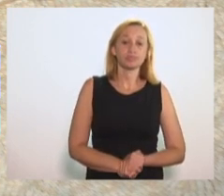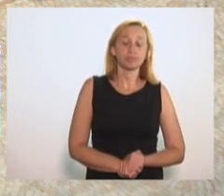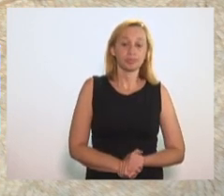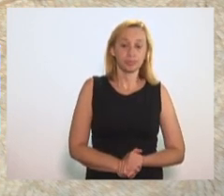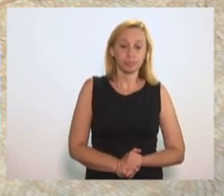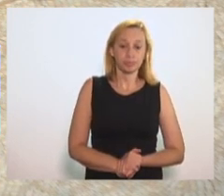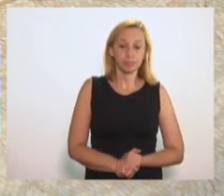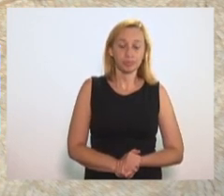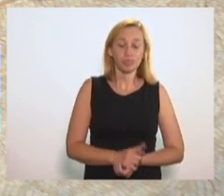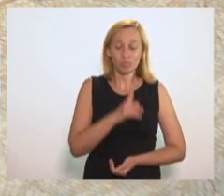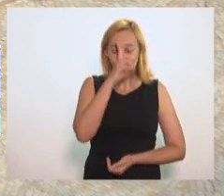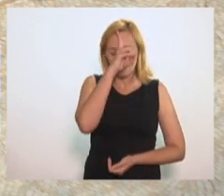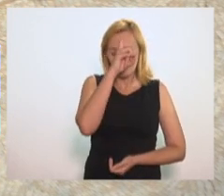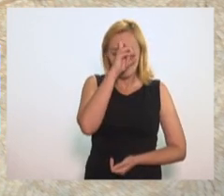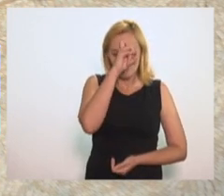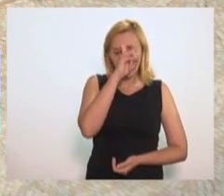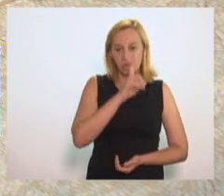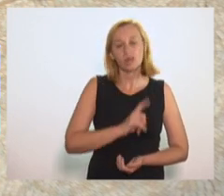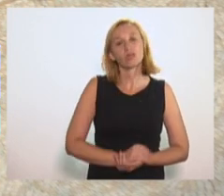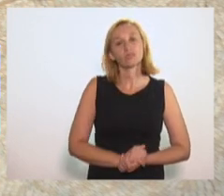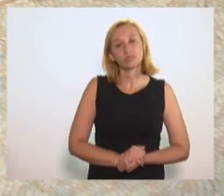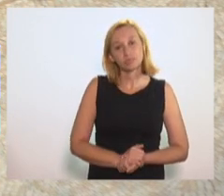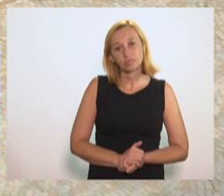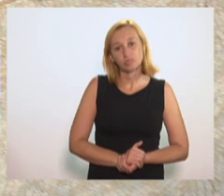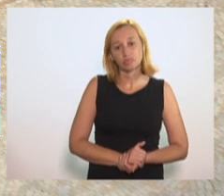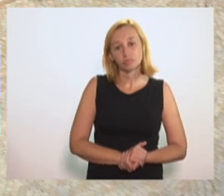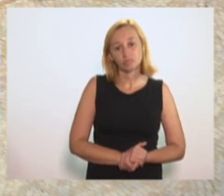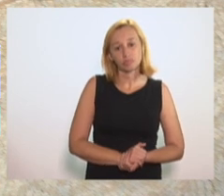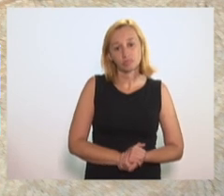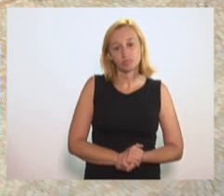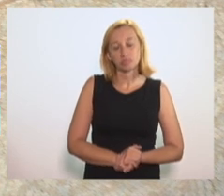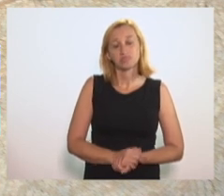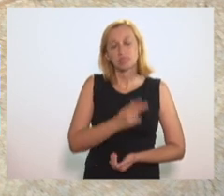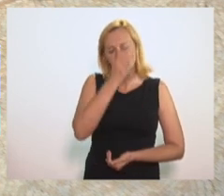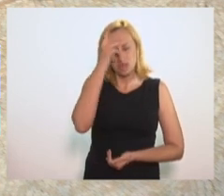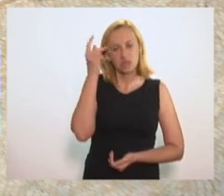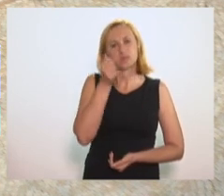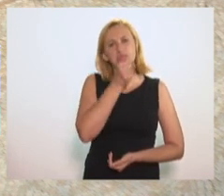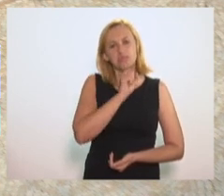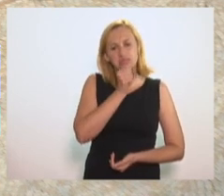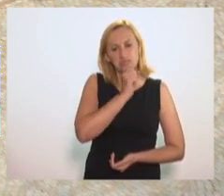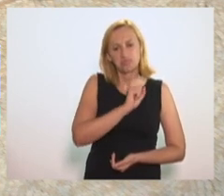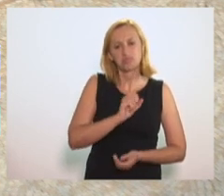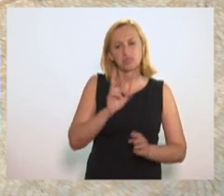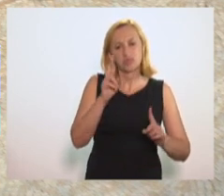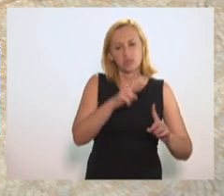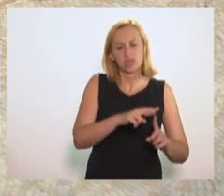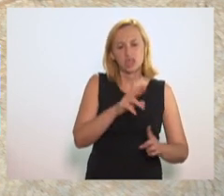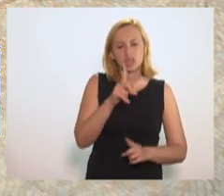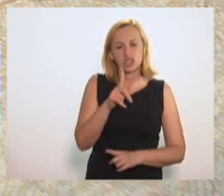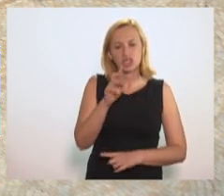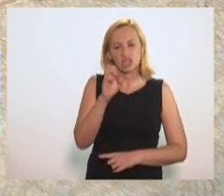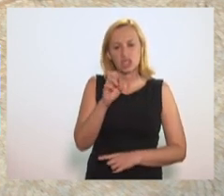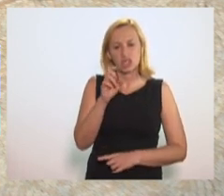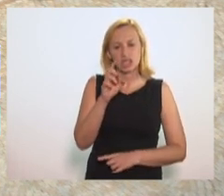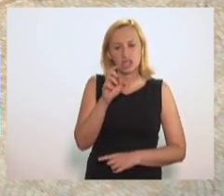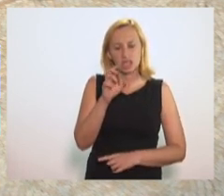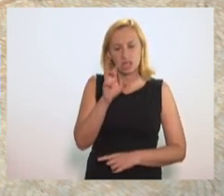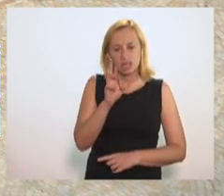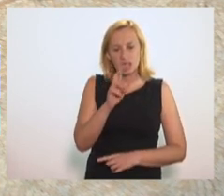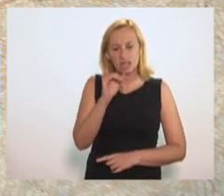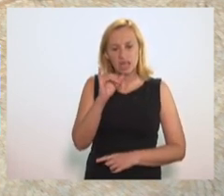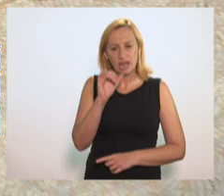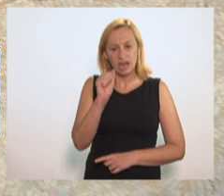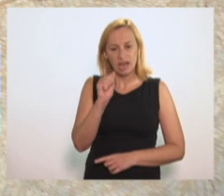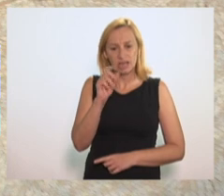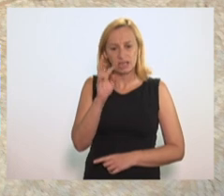do hospital que atende pessoas idosas referência na área de geriatria Eduardo Rabelo na